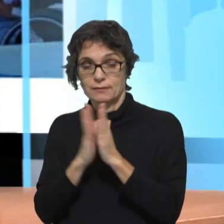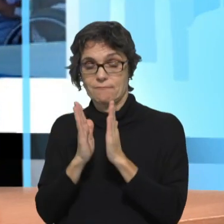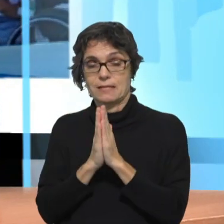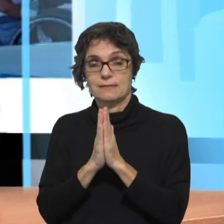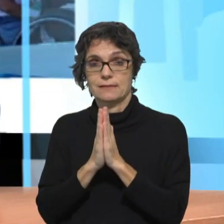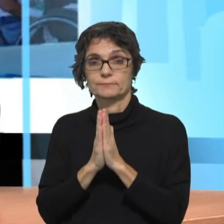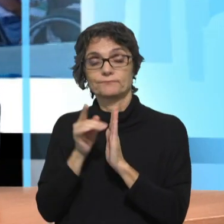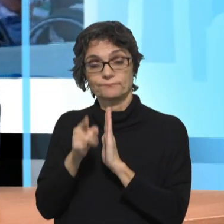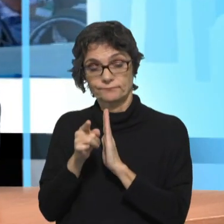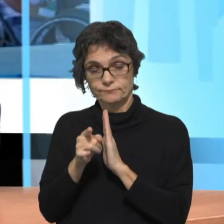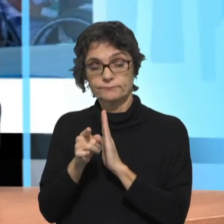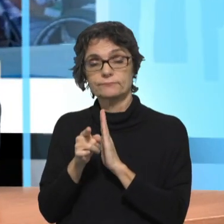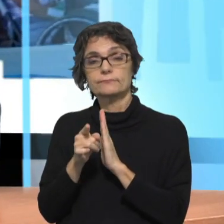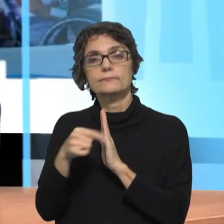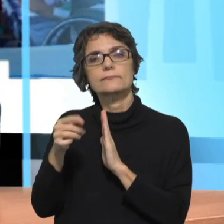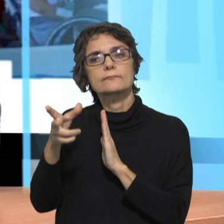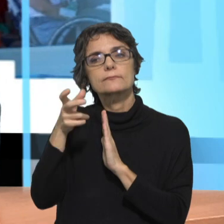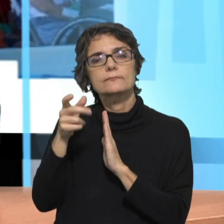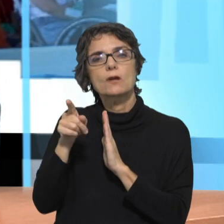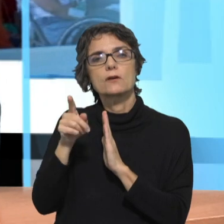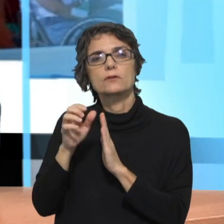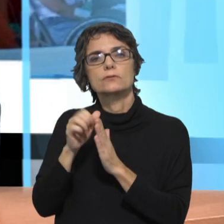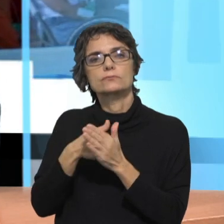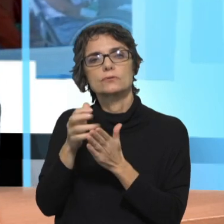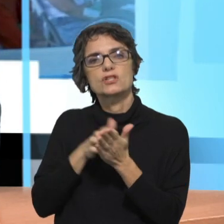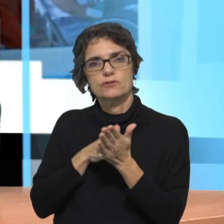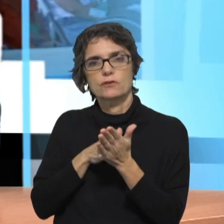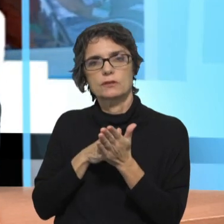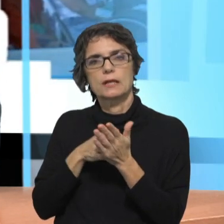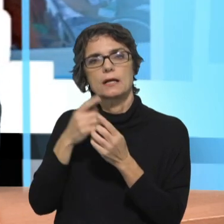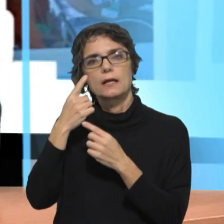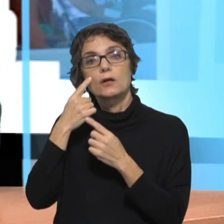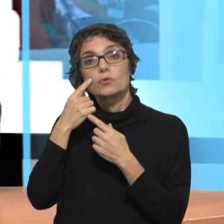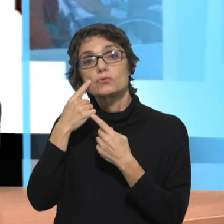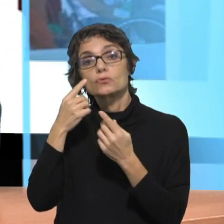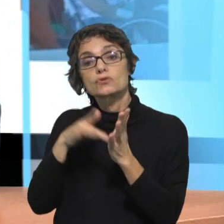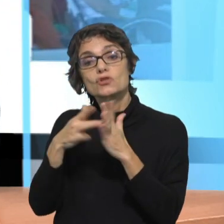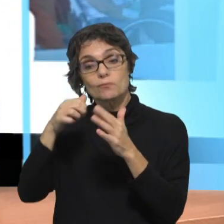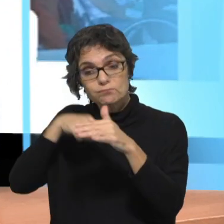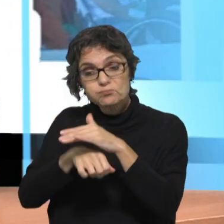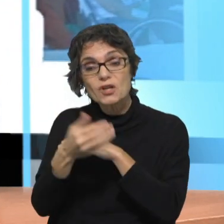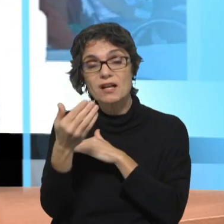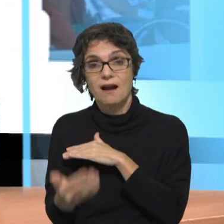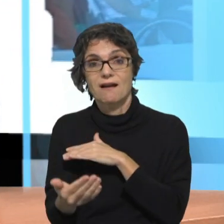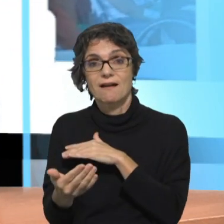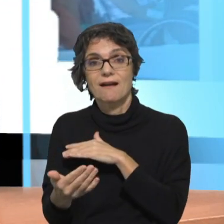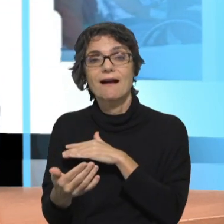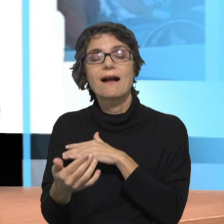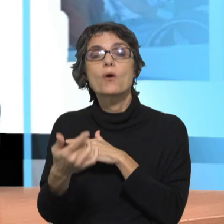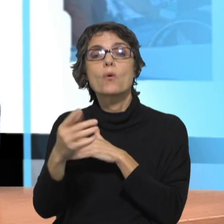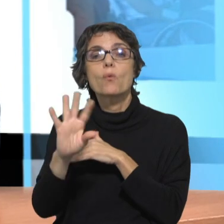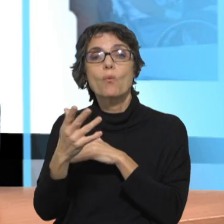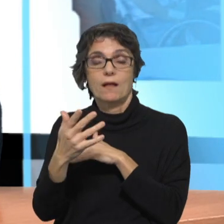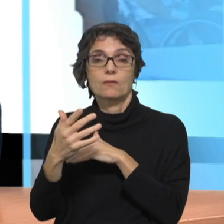escutar a narrativa de São Lucas do nascimento de Jesus, com o princípio do anúncio dos anjos